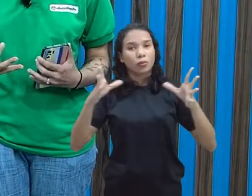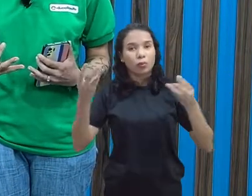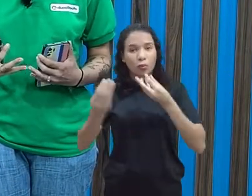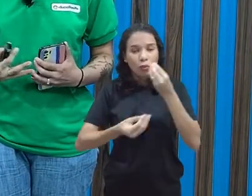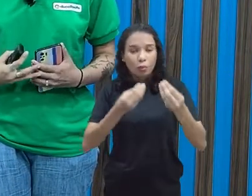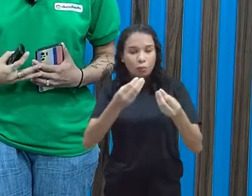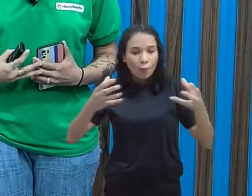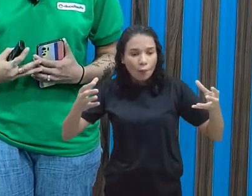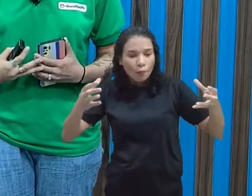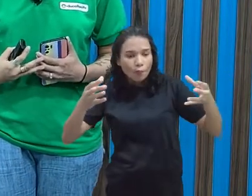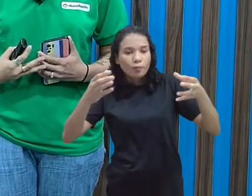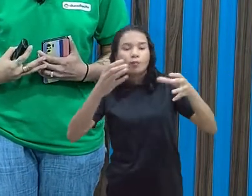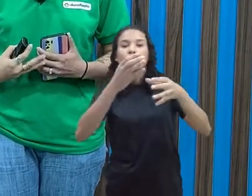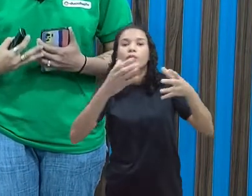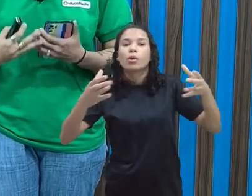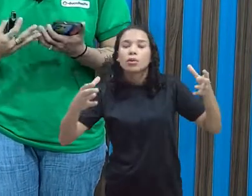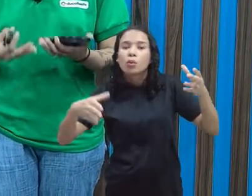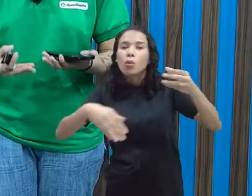complexo